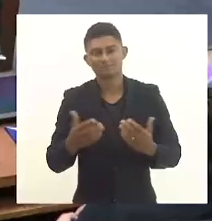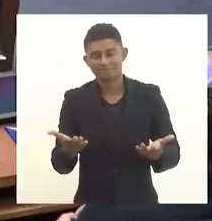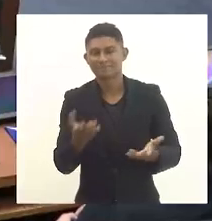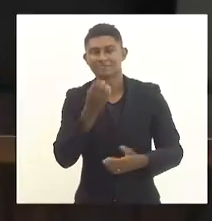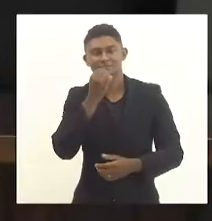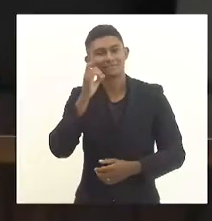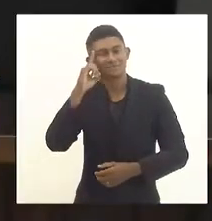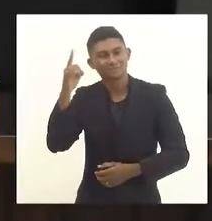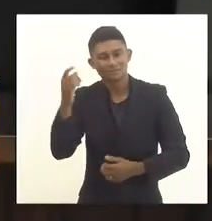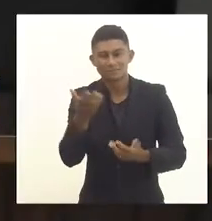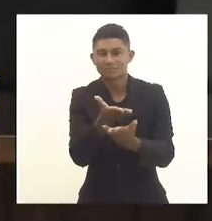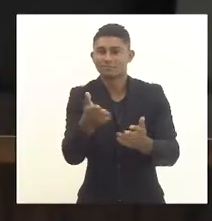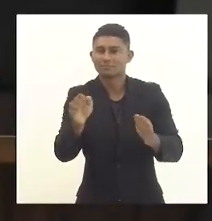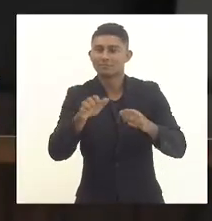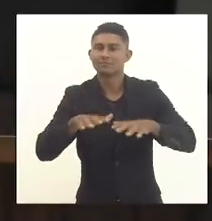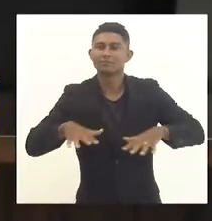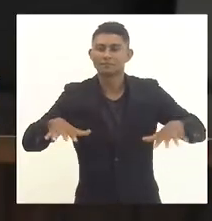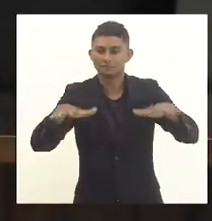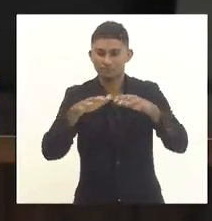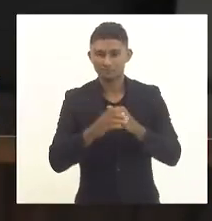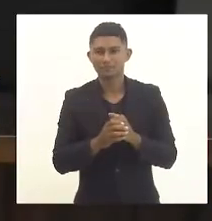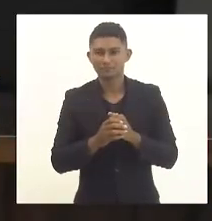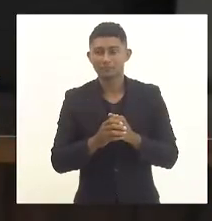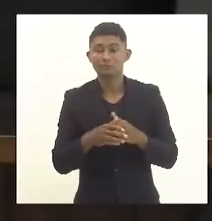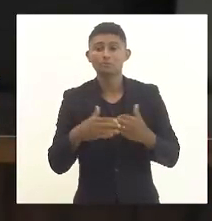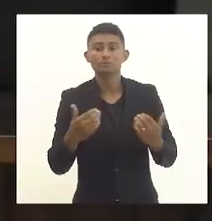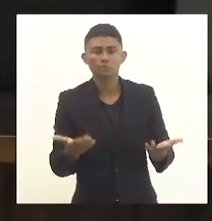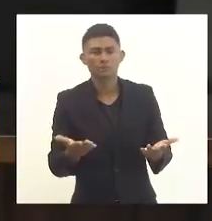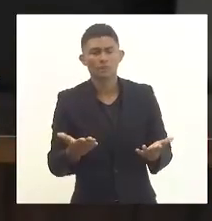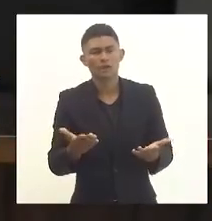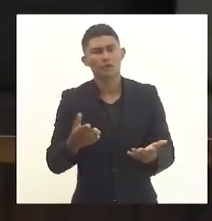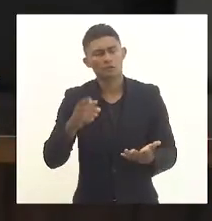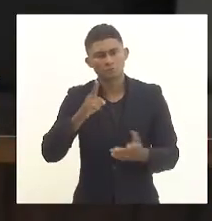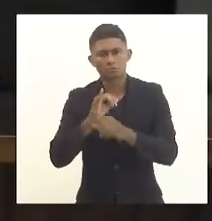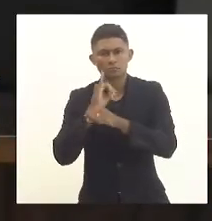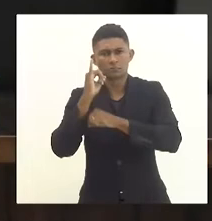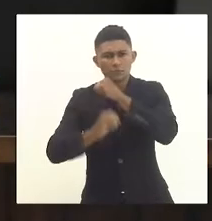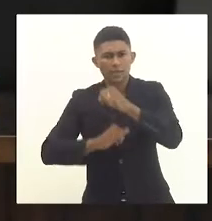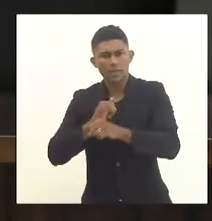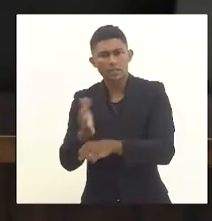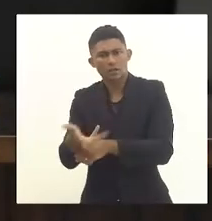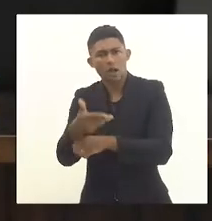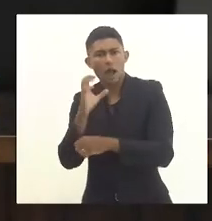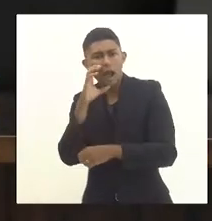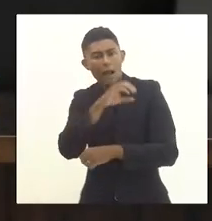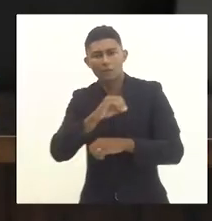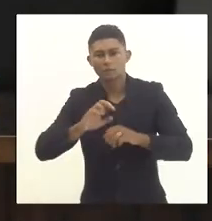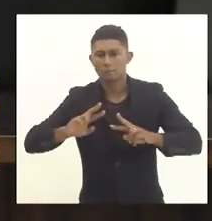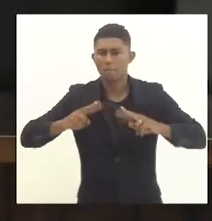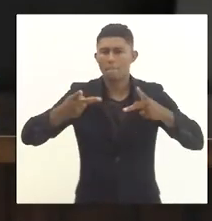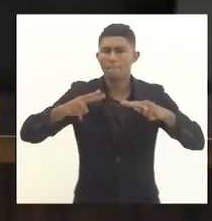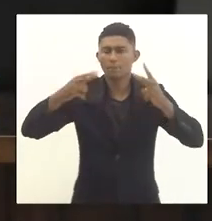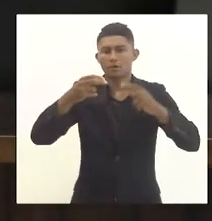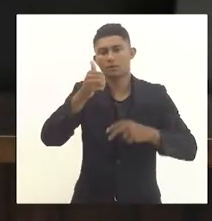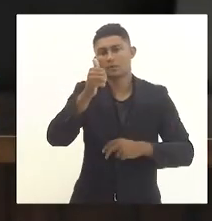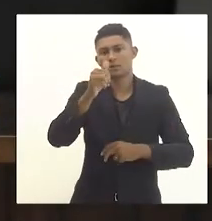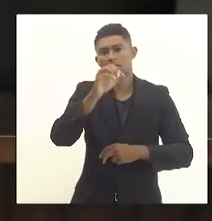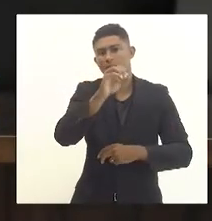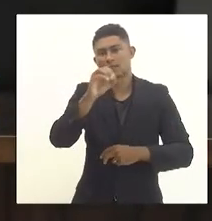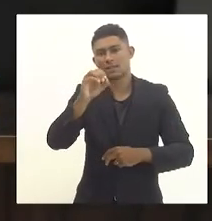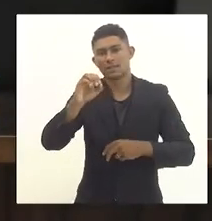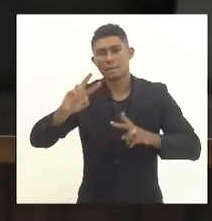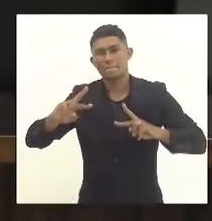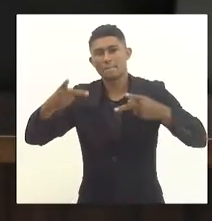Bom dia a todas e todos. Além de melhorar a velocidade da conexão em até 100 vezes, a implantação da quinta geração